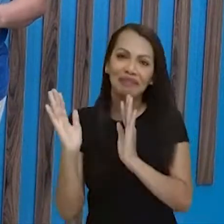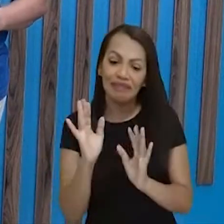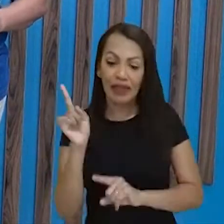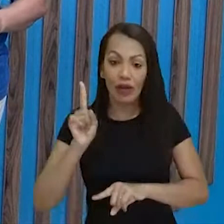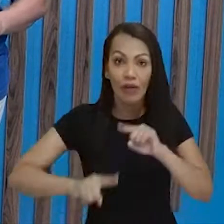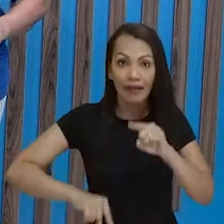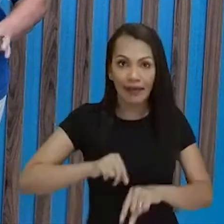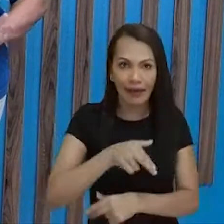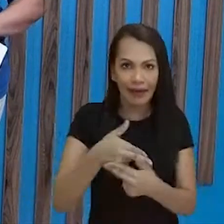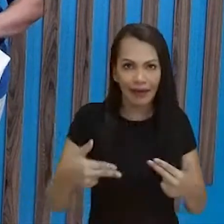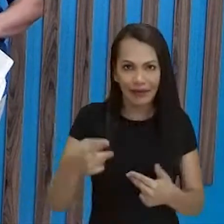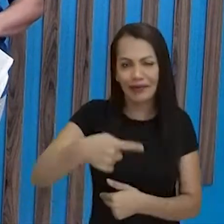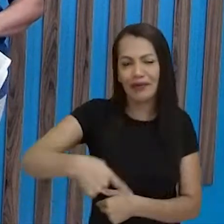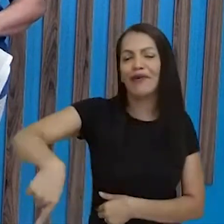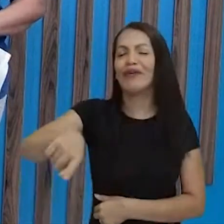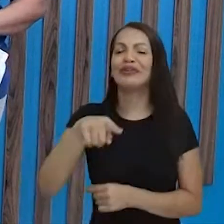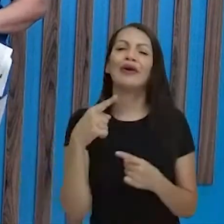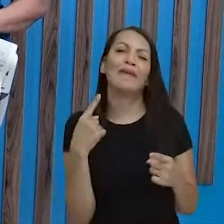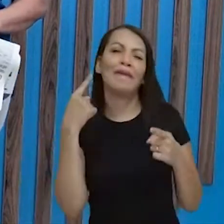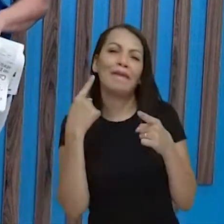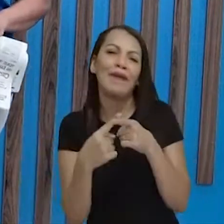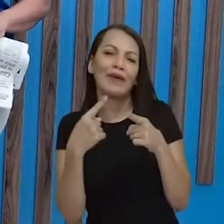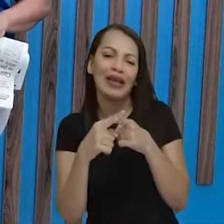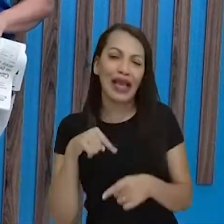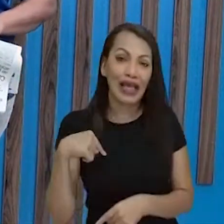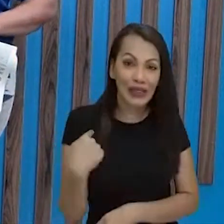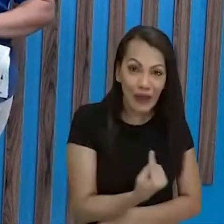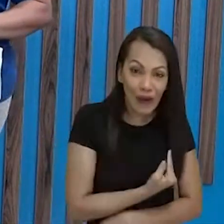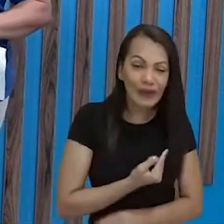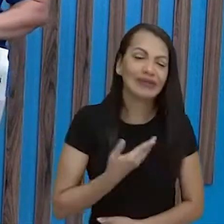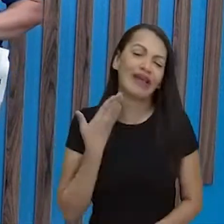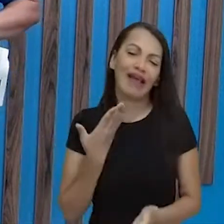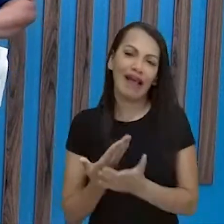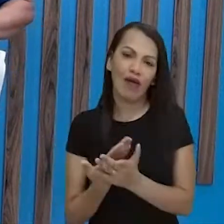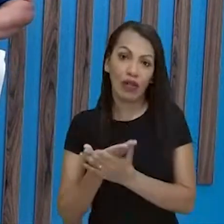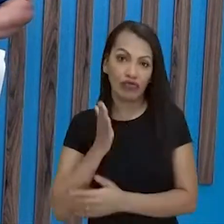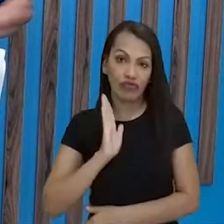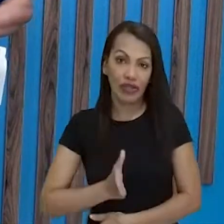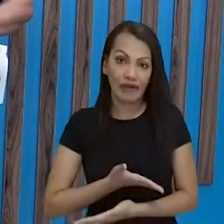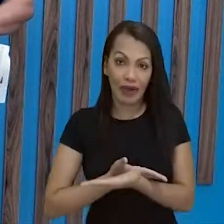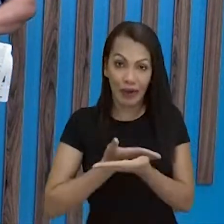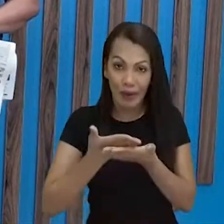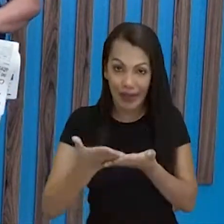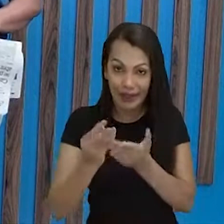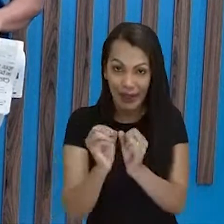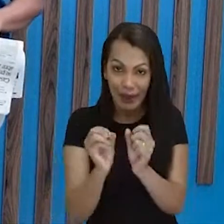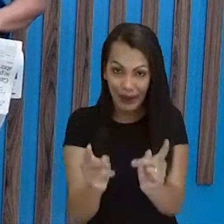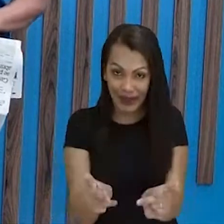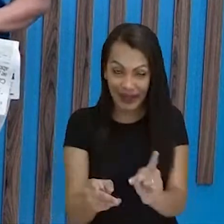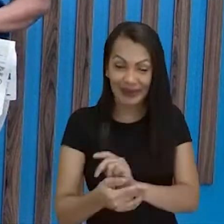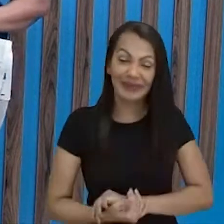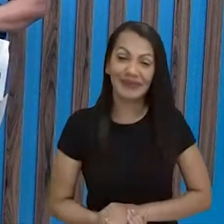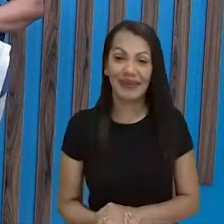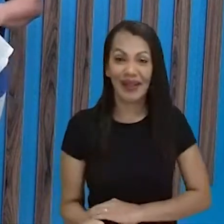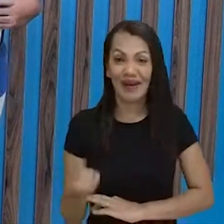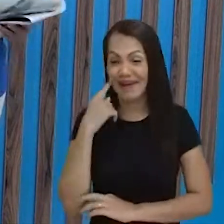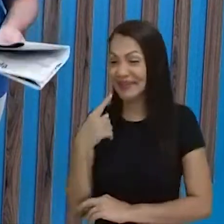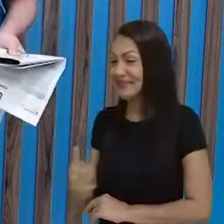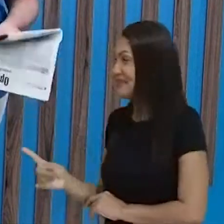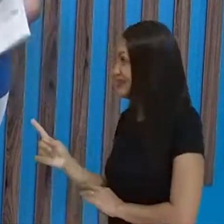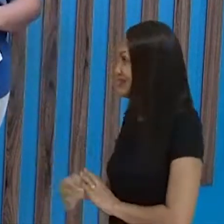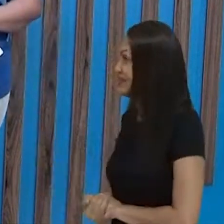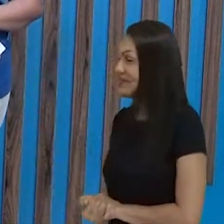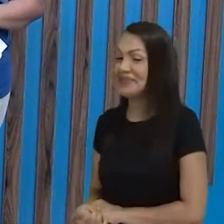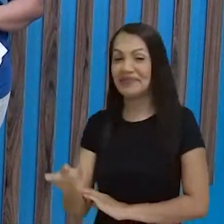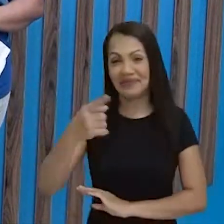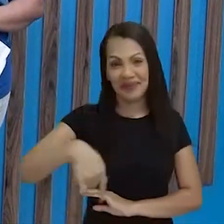material de vocês, porque a nossa aula já vai começar, tá bom? Olha só, vocês